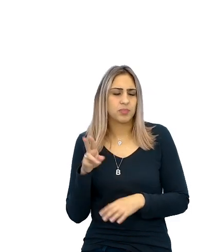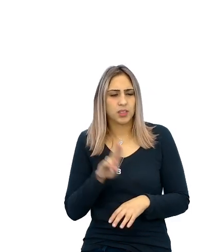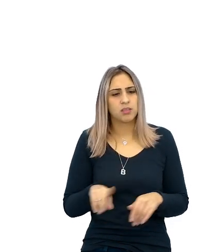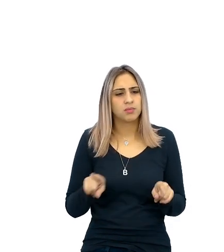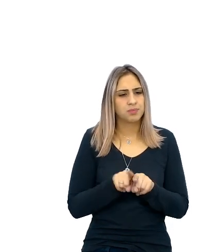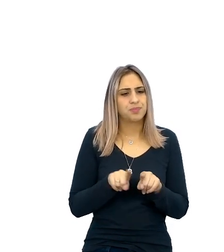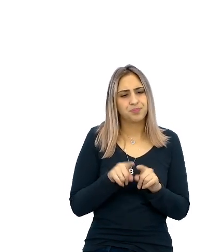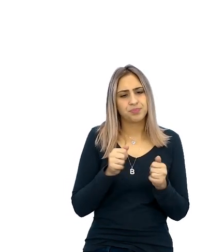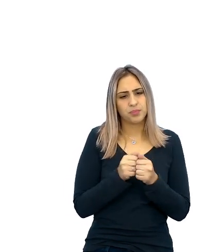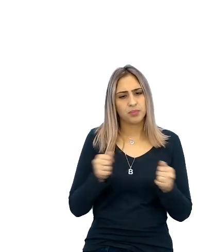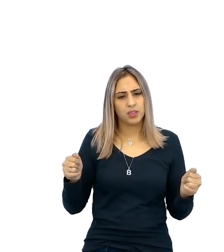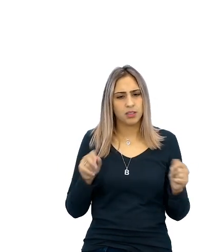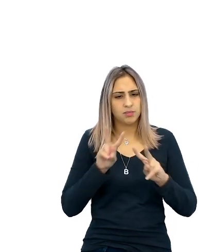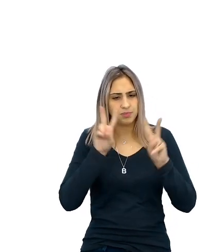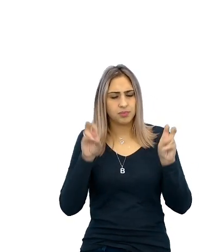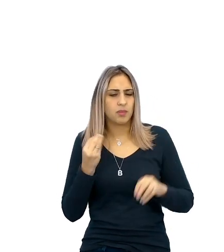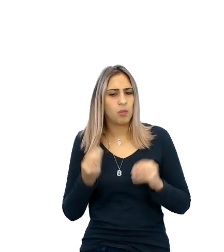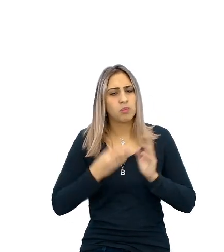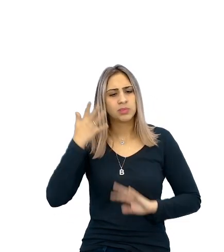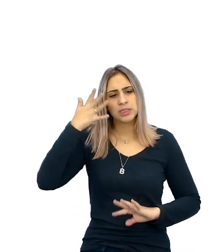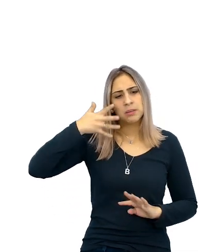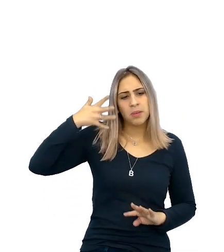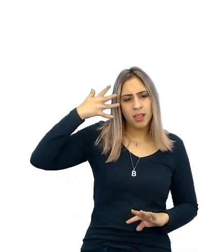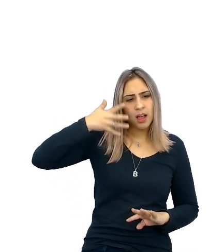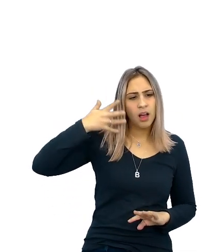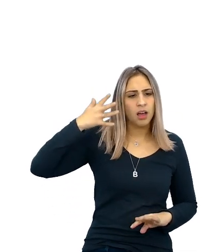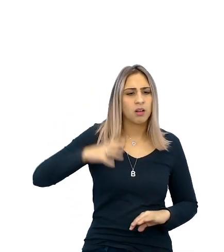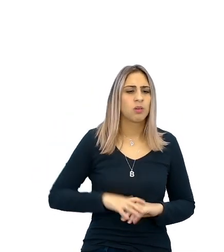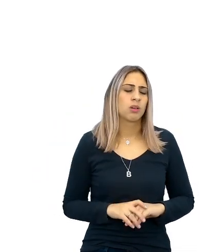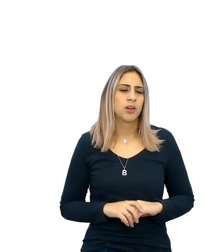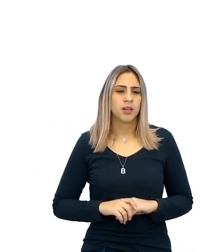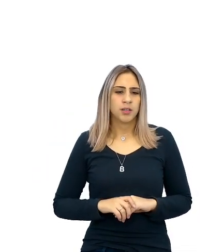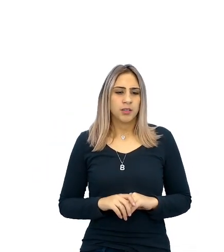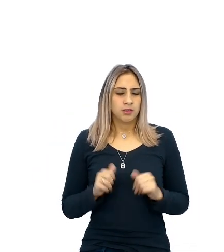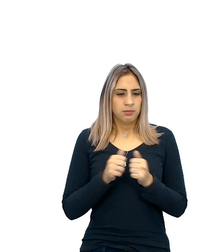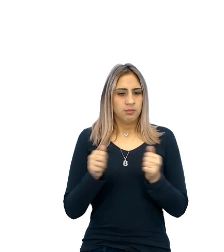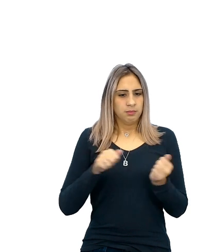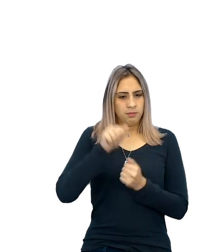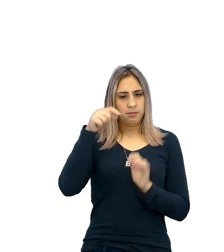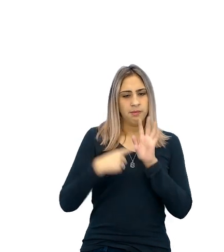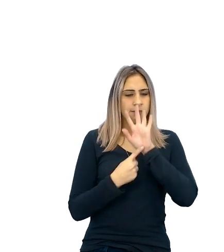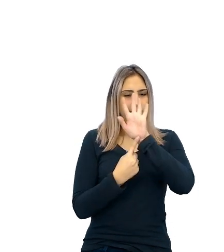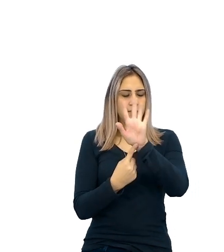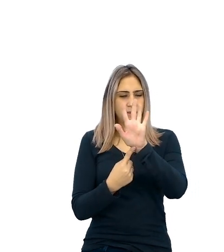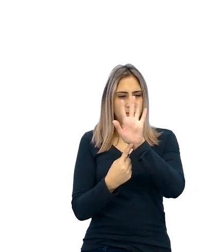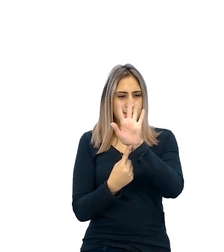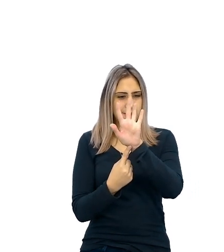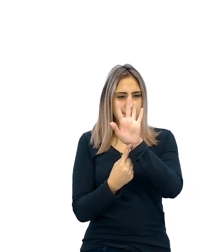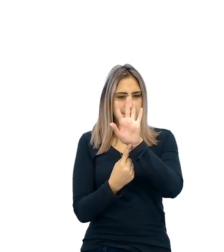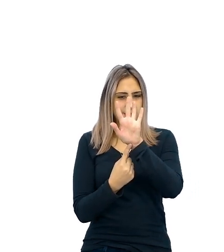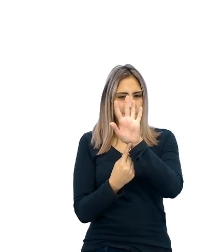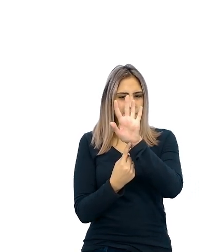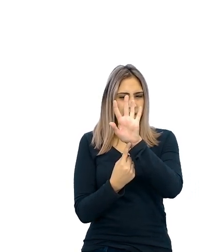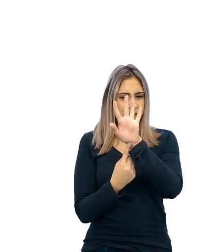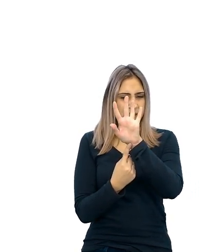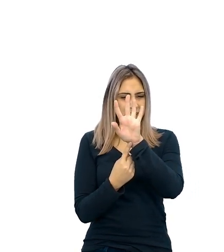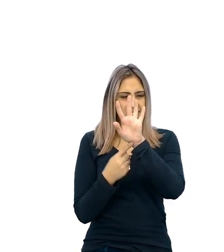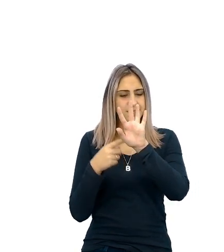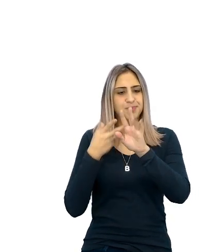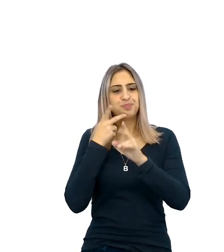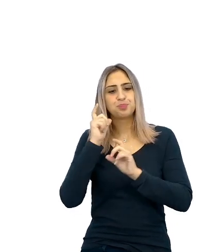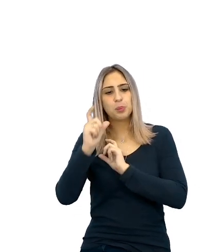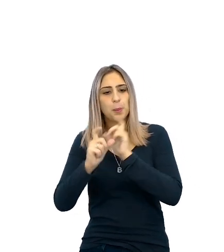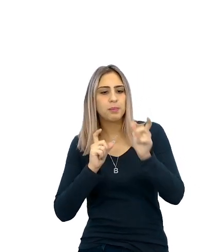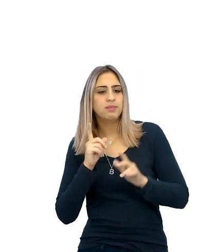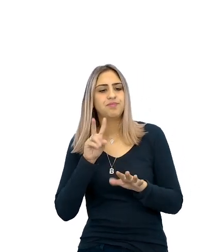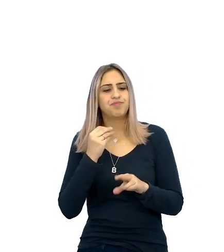Podemos também pensar em temáticas como um seminário, os cartazes que vão ser apresentados em um seminário sobre gírias, também